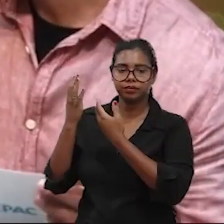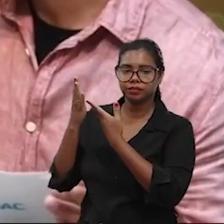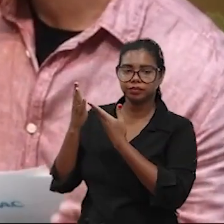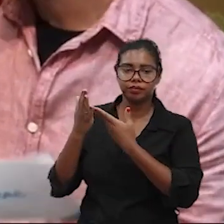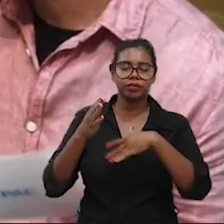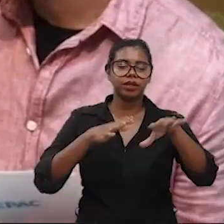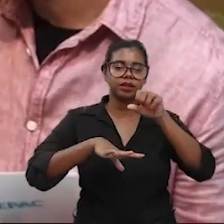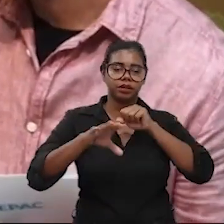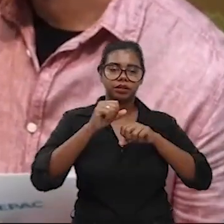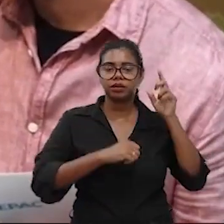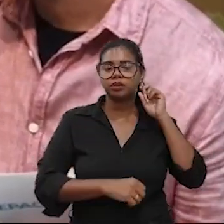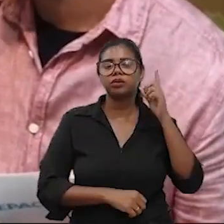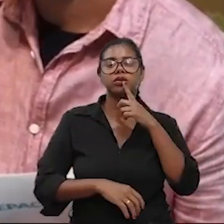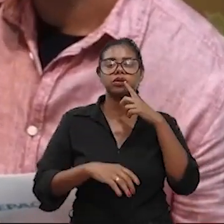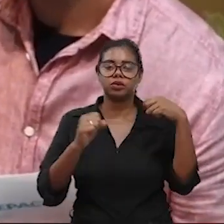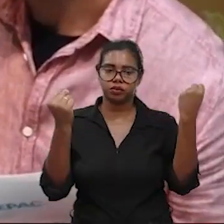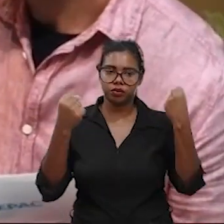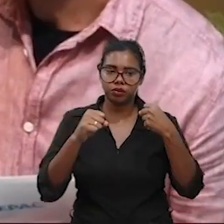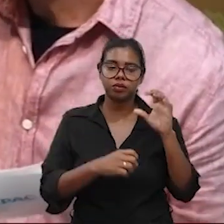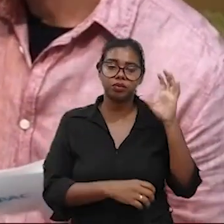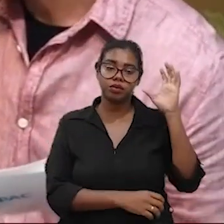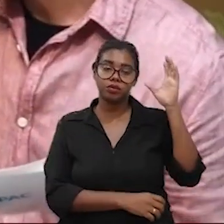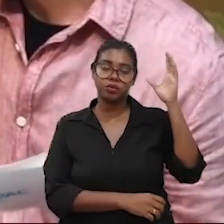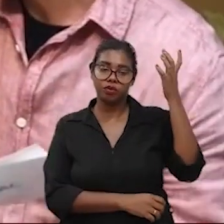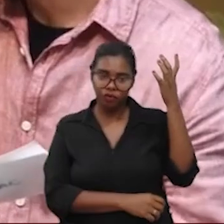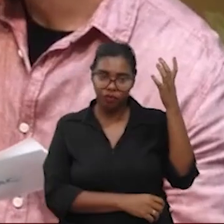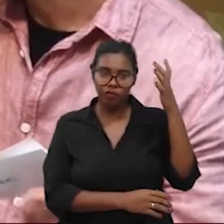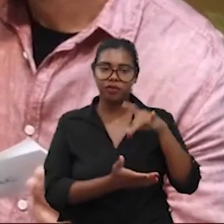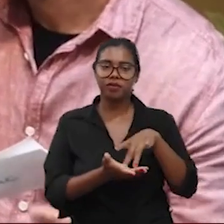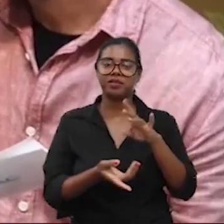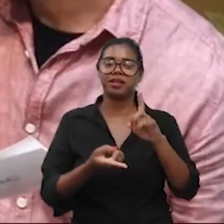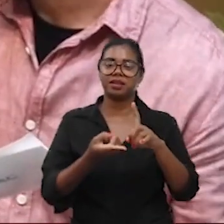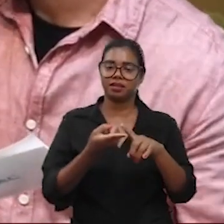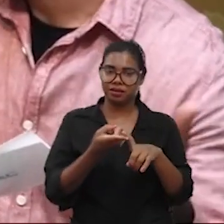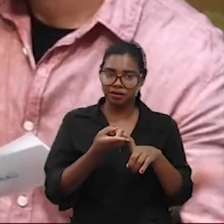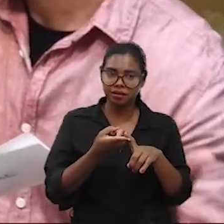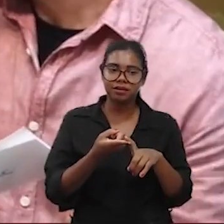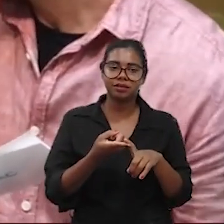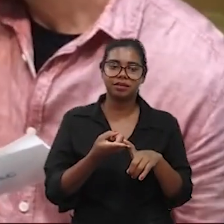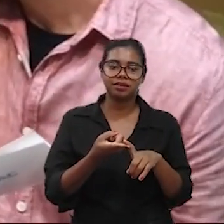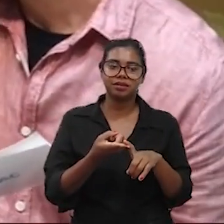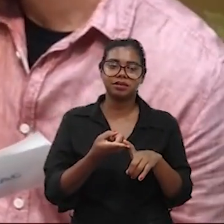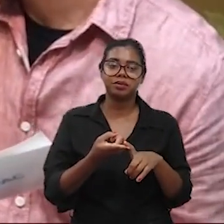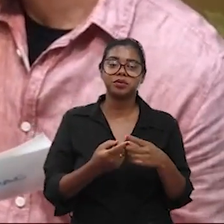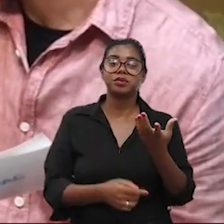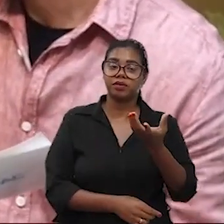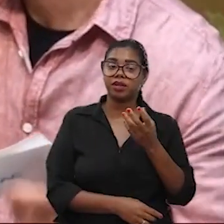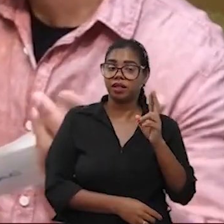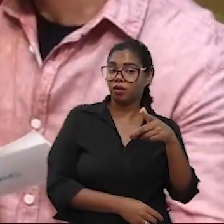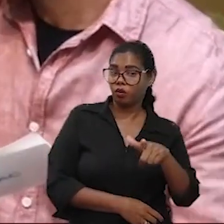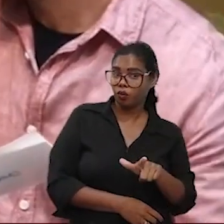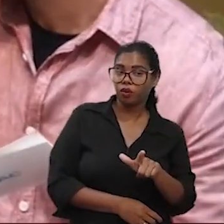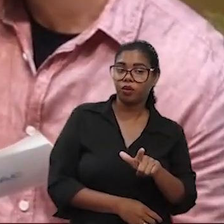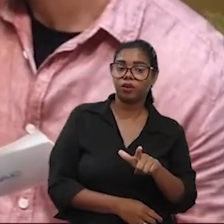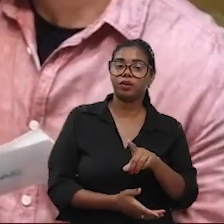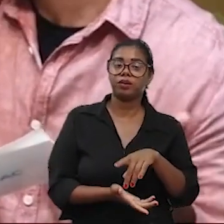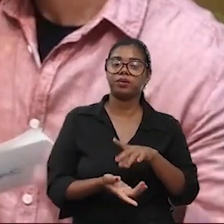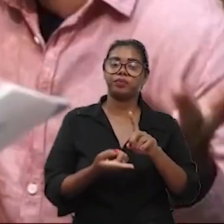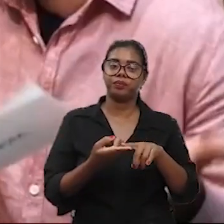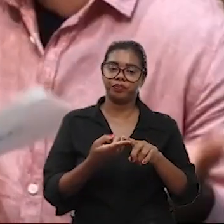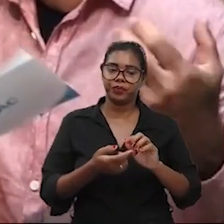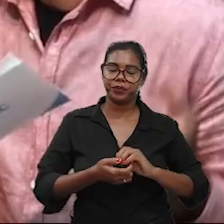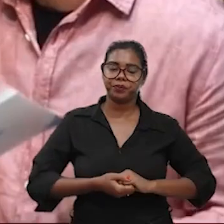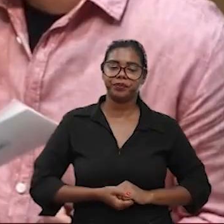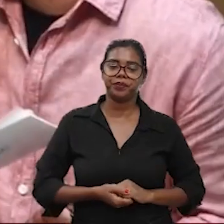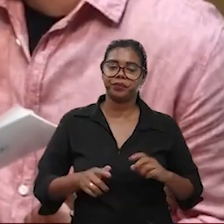para ele poder decidir também, né? Para ele poder decidir também se ele vai querer ou não, né? Fazer usufruto daquilo ali também,